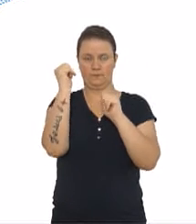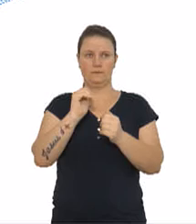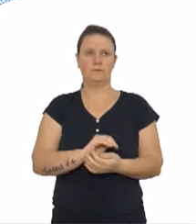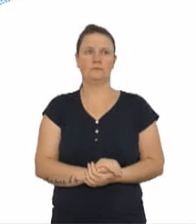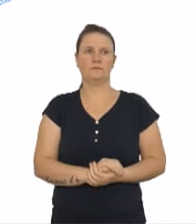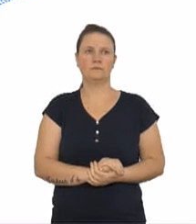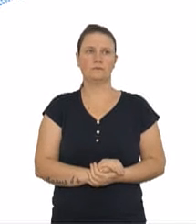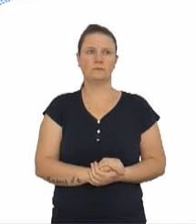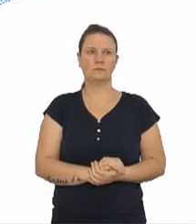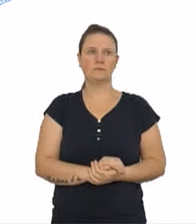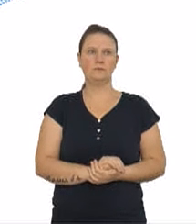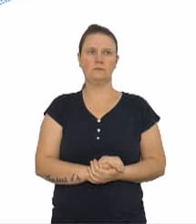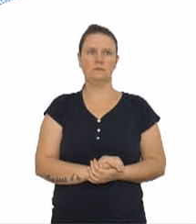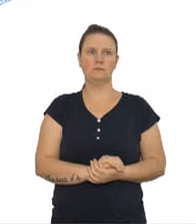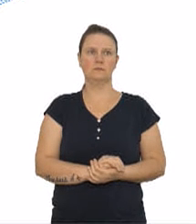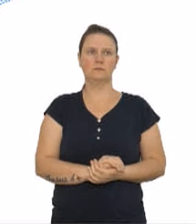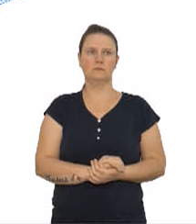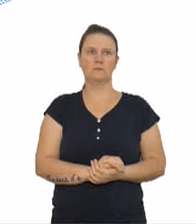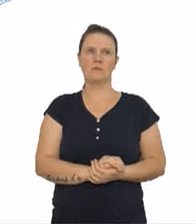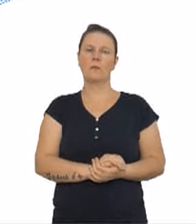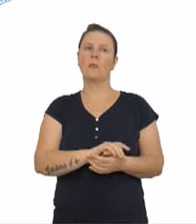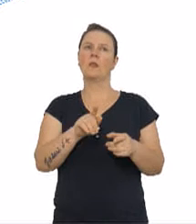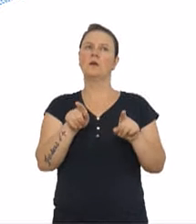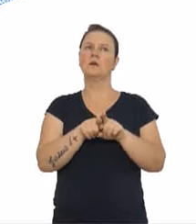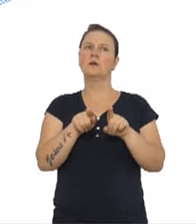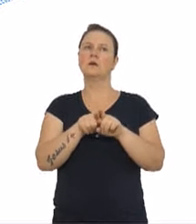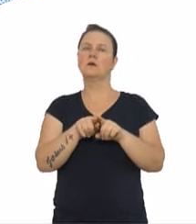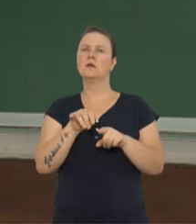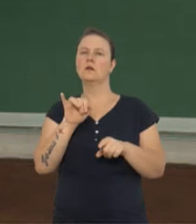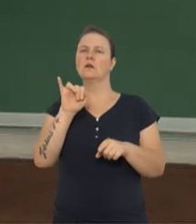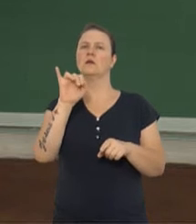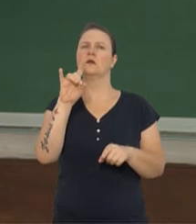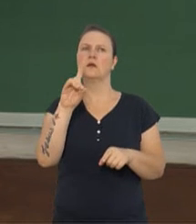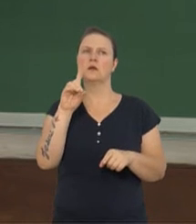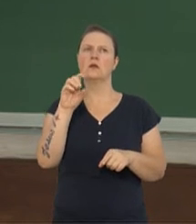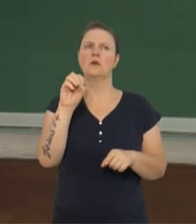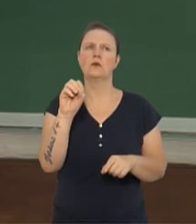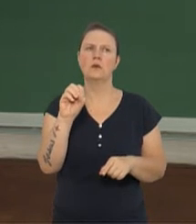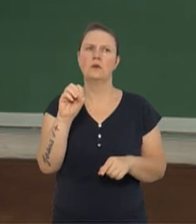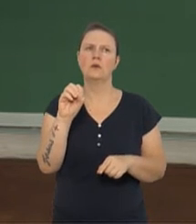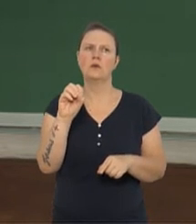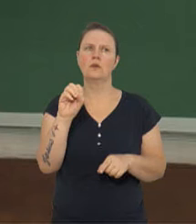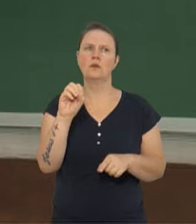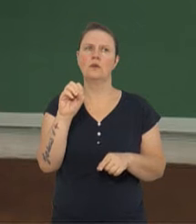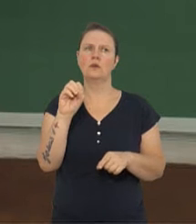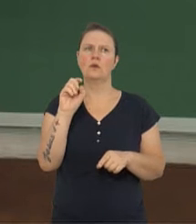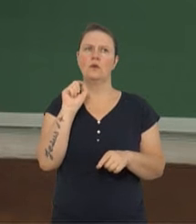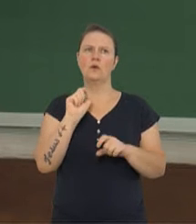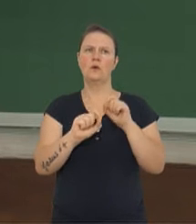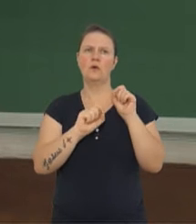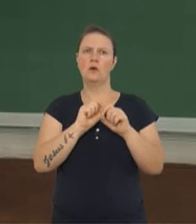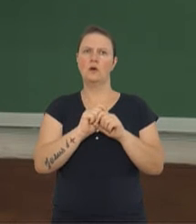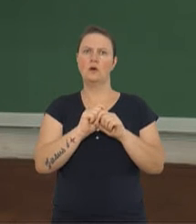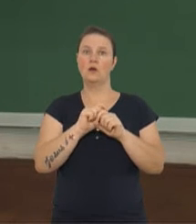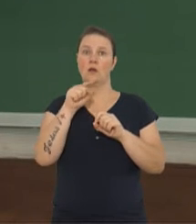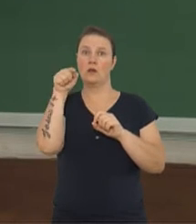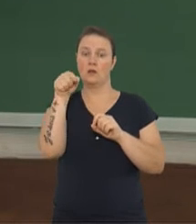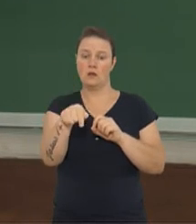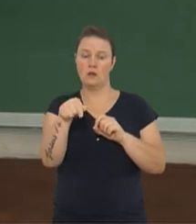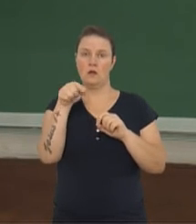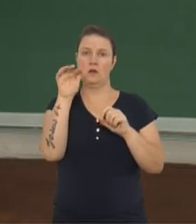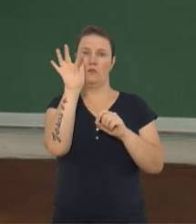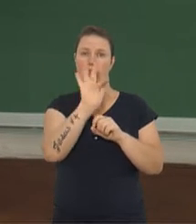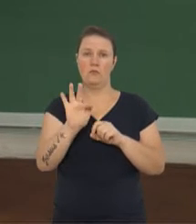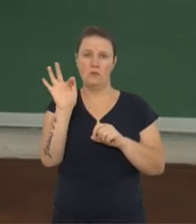no lleva tilde nunca. He ido, eu fui até a RAE. Lembram RAE? Real Academia Espanhola. Aquela